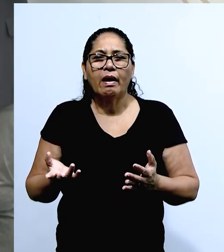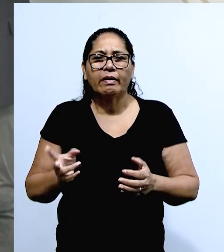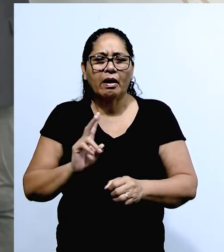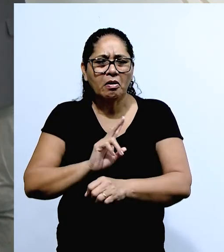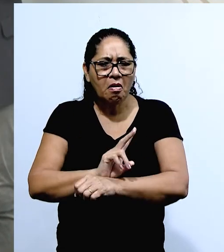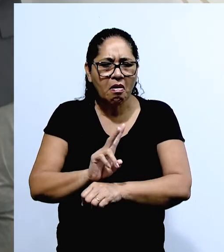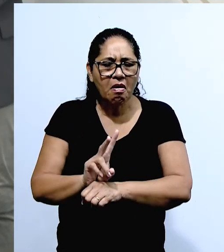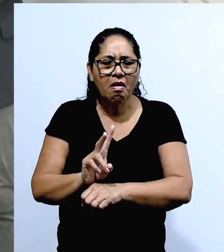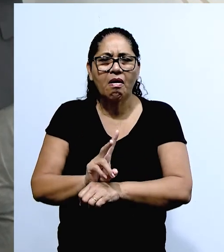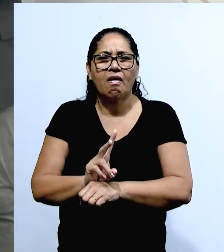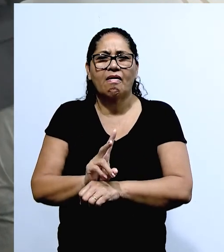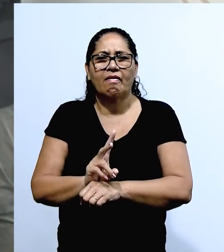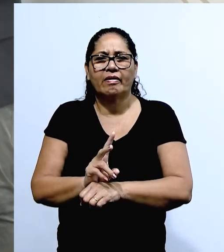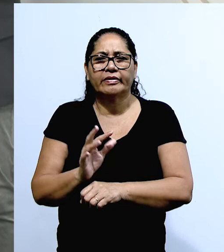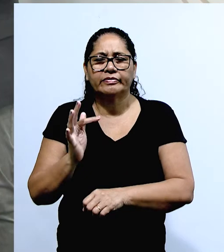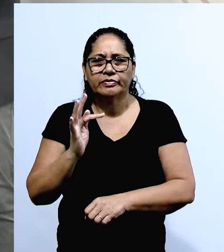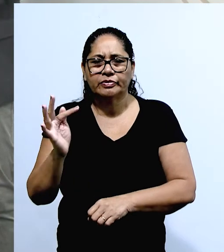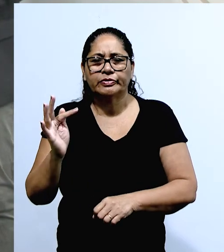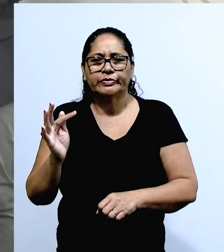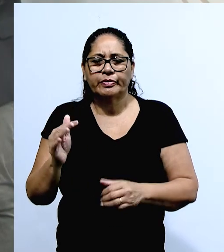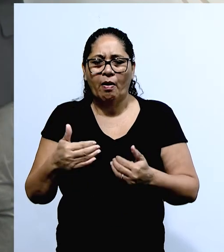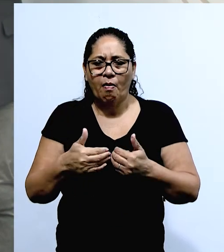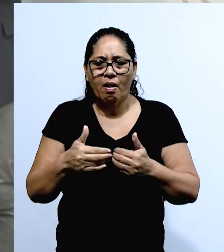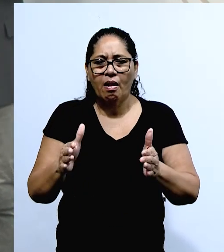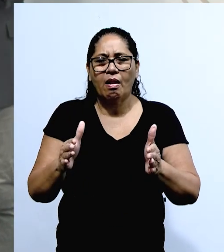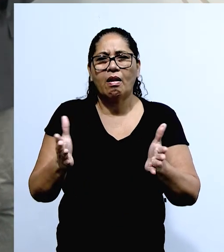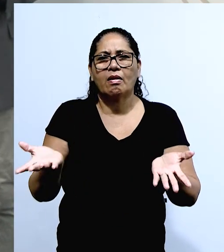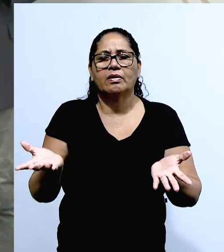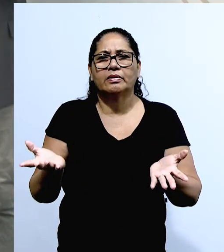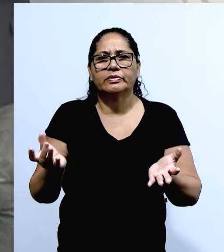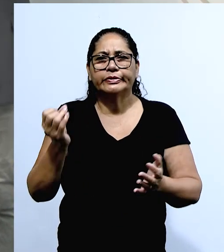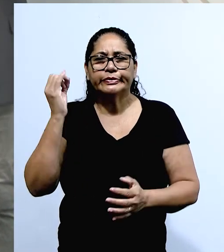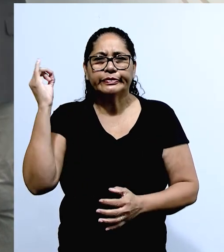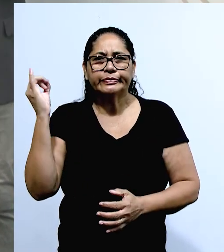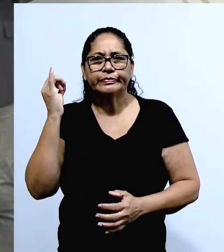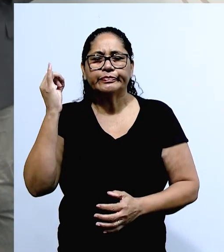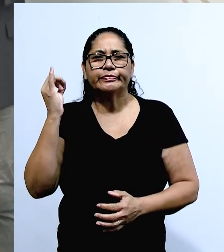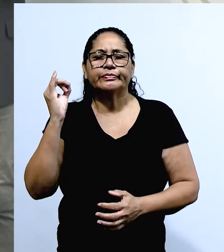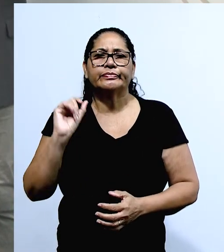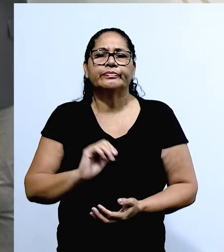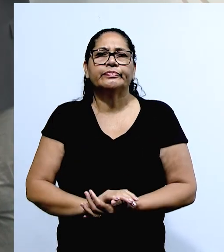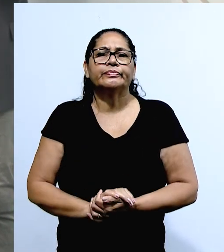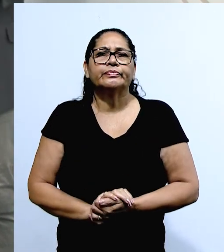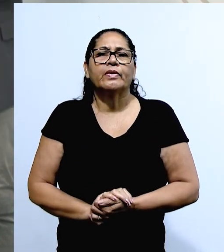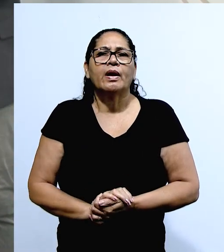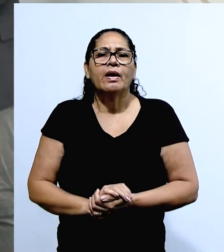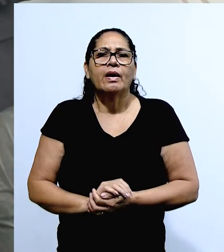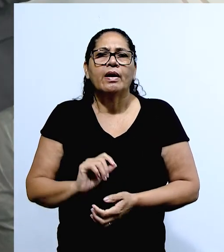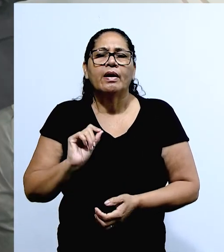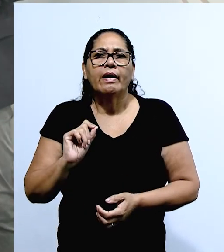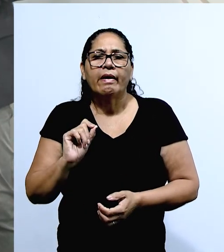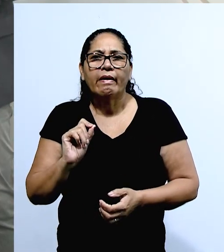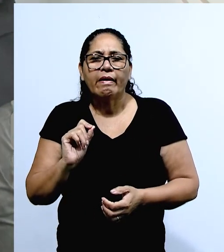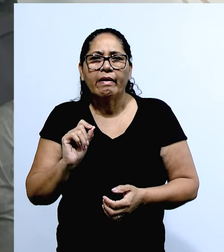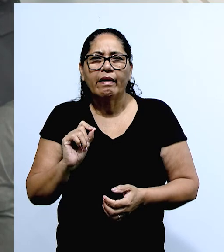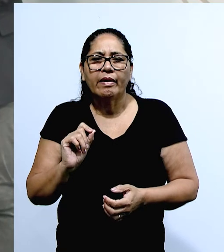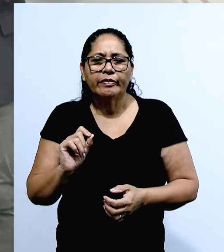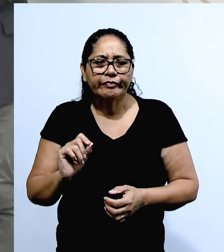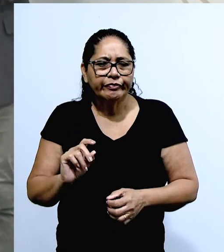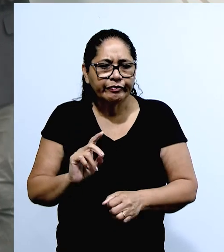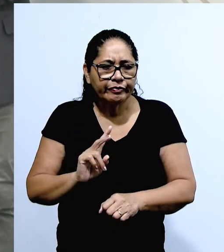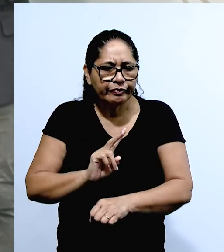defendidos, que são elencados formalmente na nossa portaria. Então, a importância disso, né, gente, é de uma forma assim